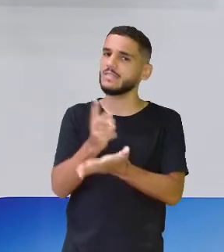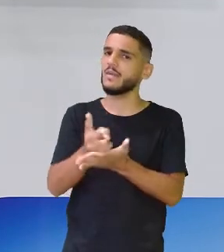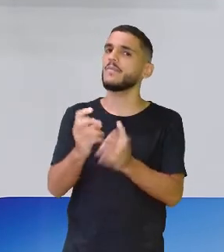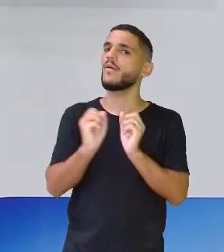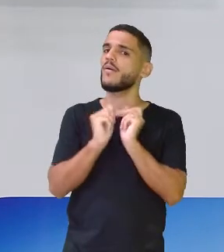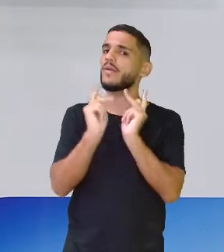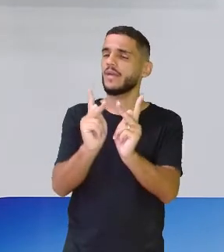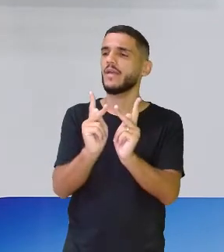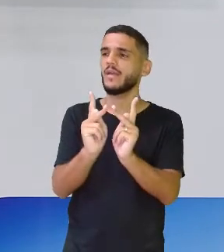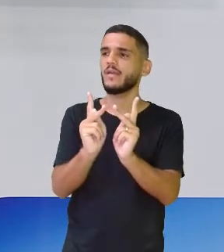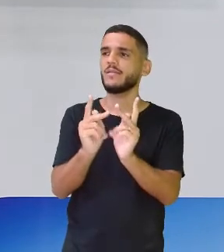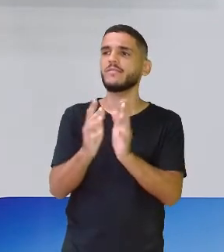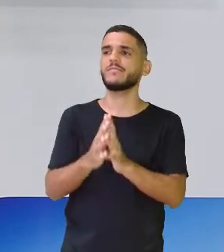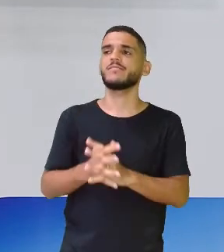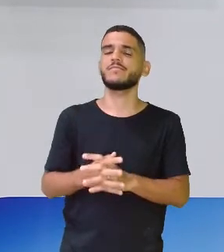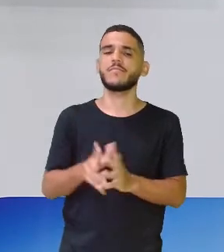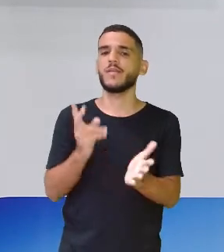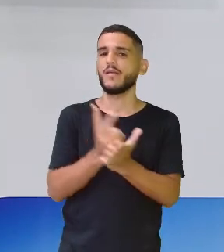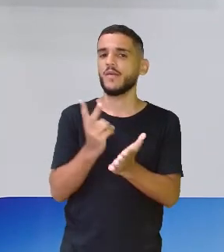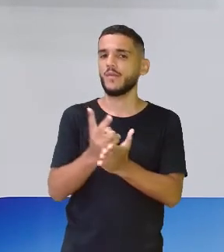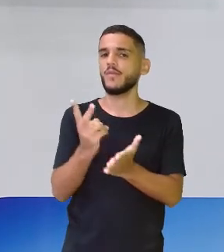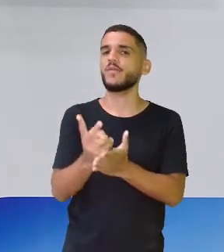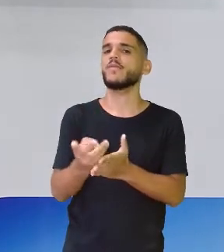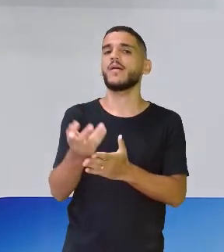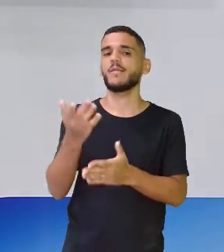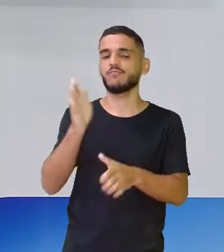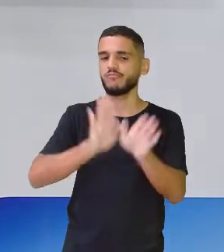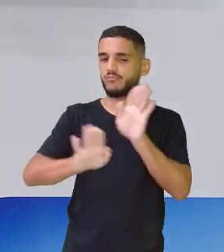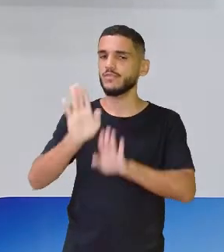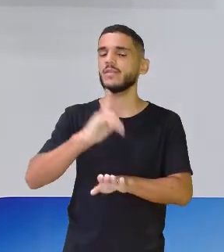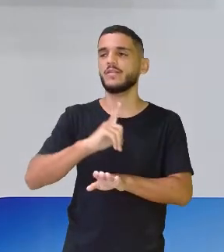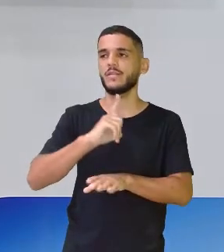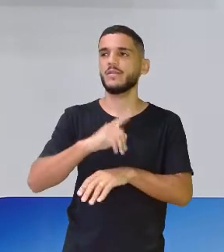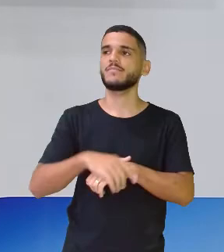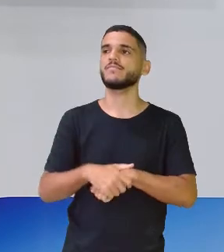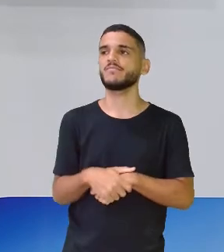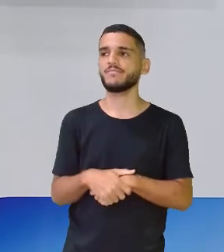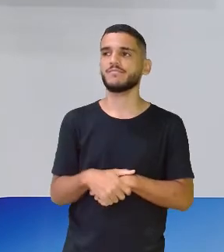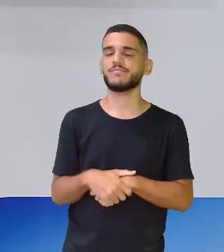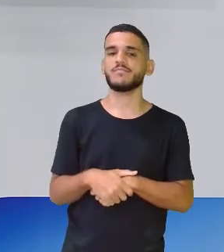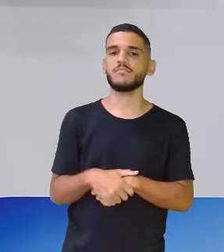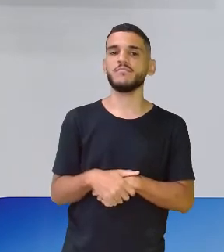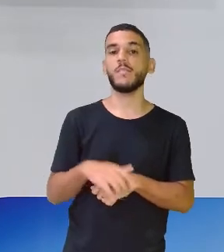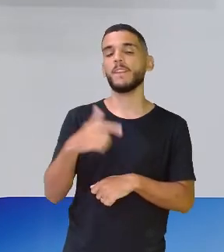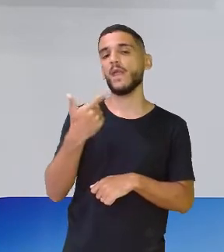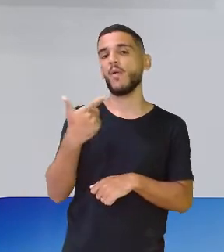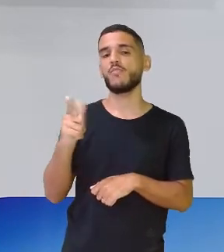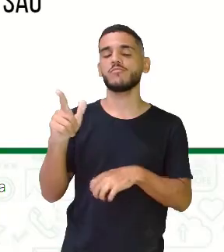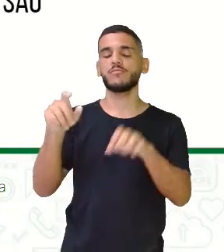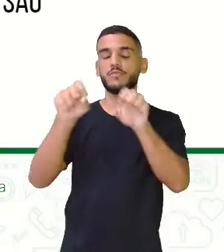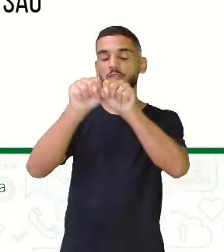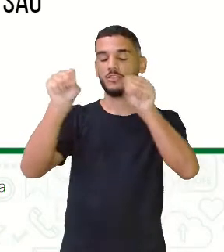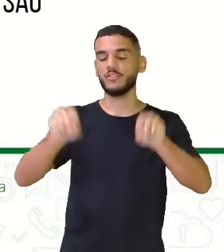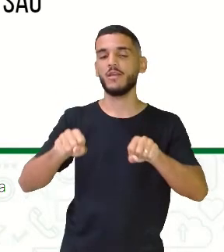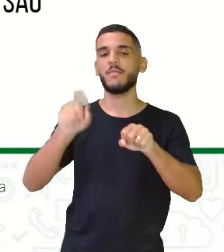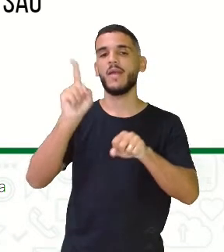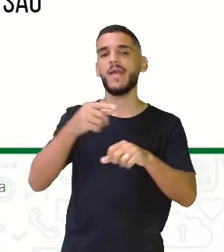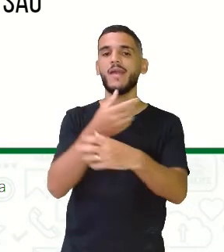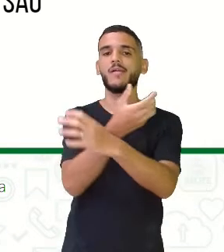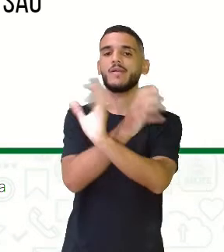de vacinação. Vamos continuar nos cuidando. Então, um outro sistema que a gente vai ver é o